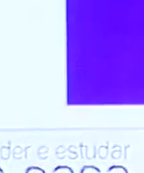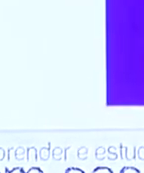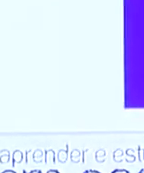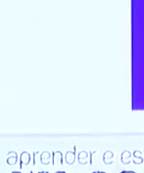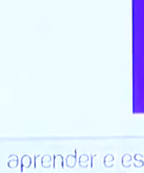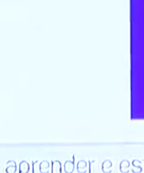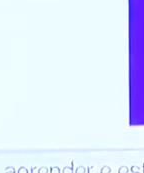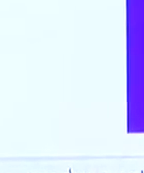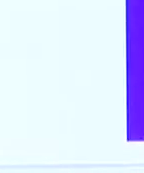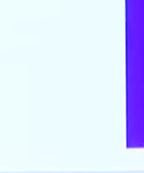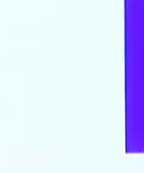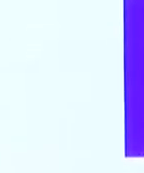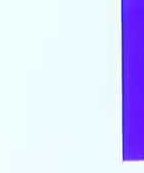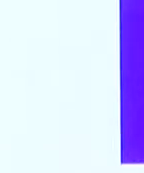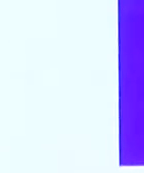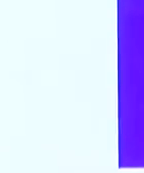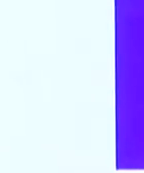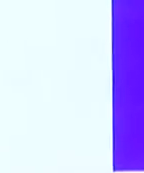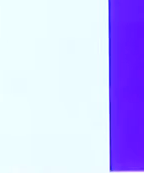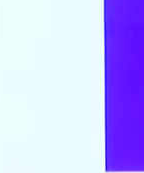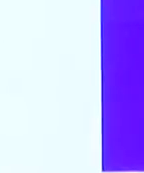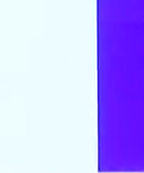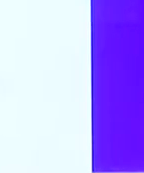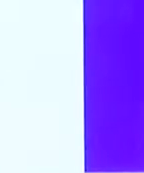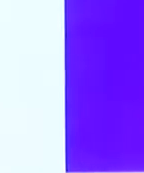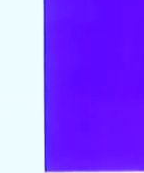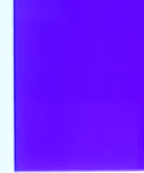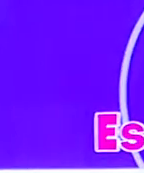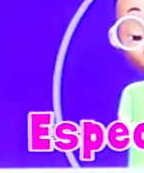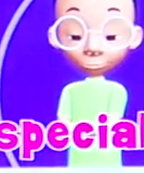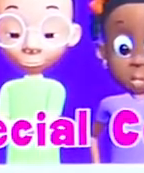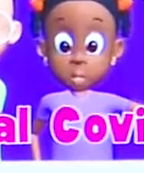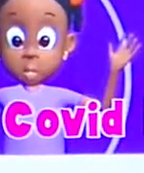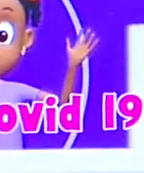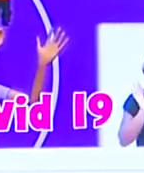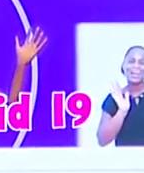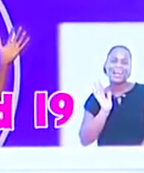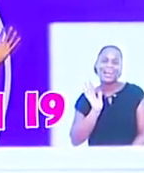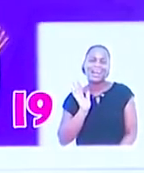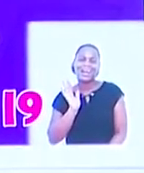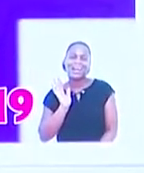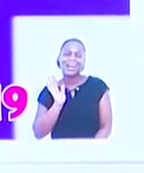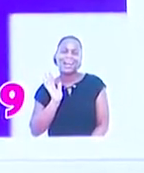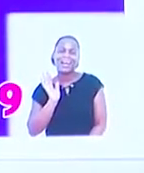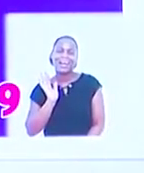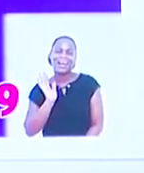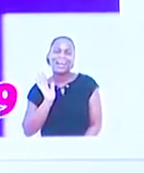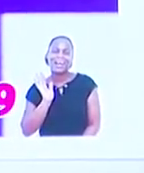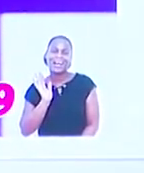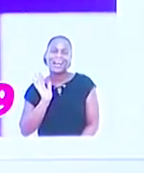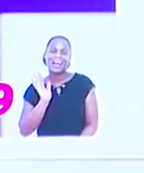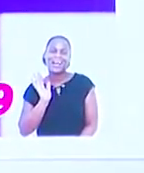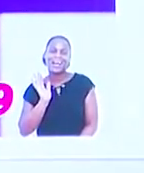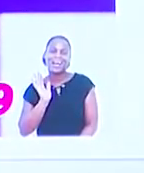o c h mesmos os lembrem-se o